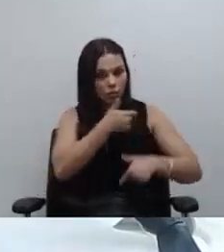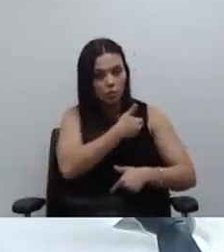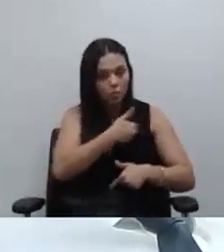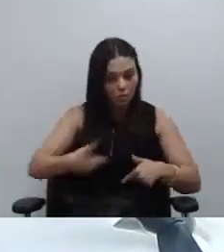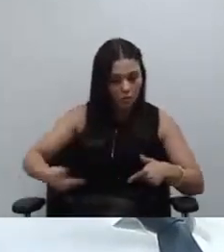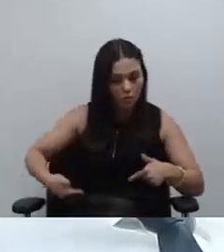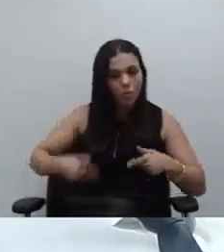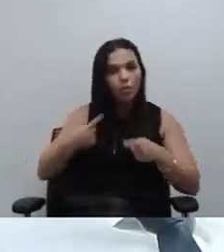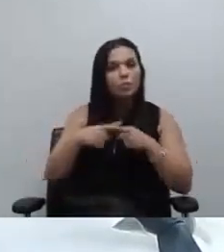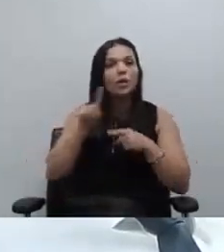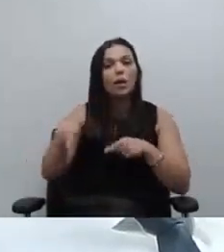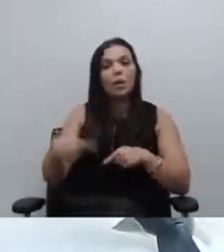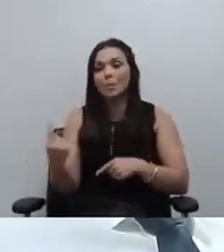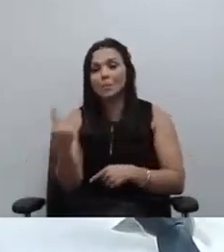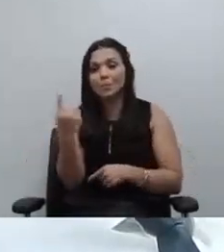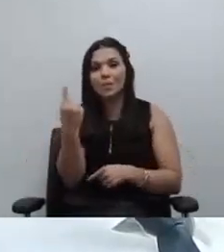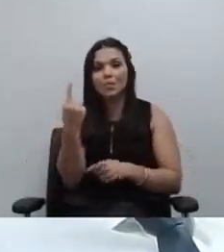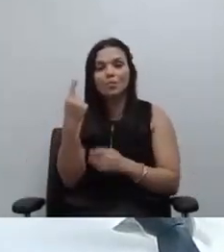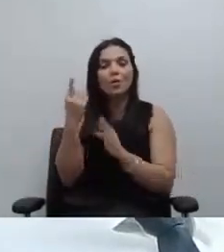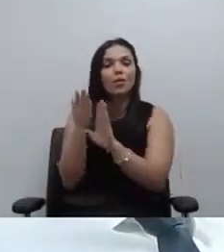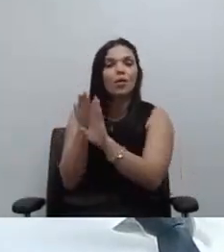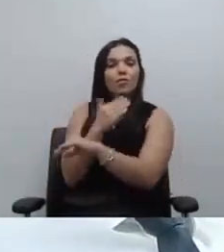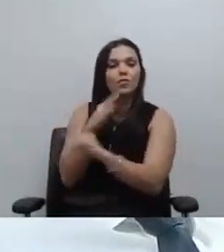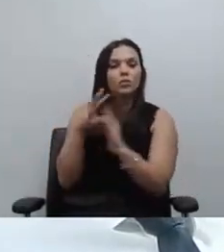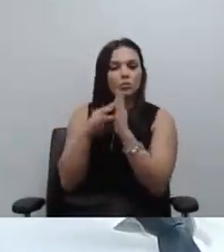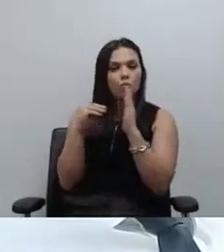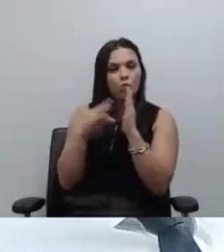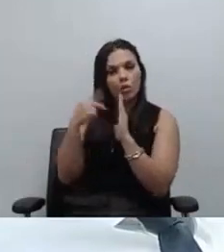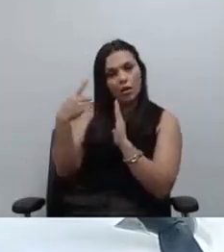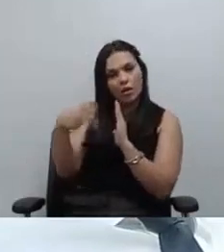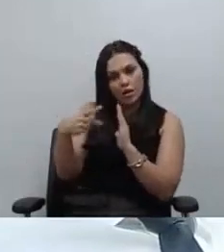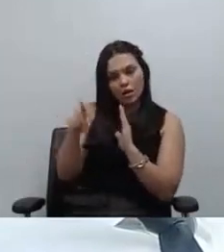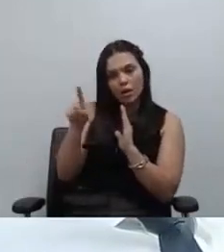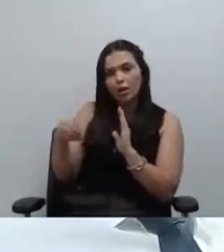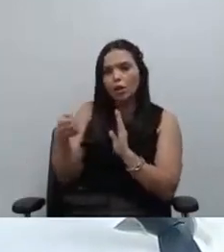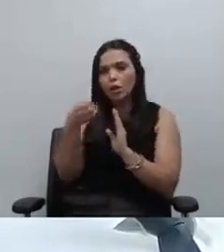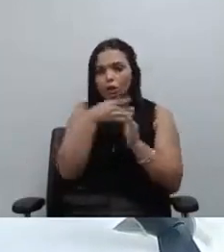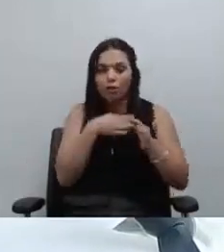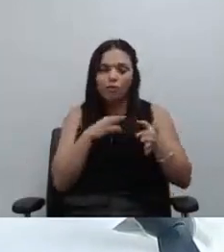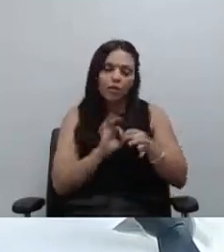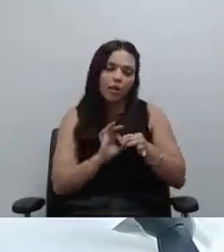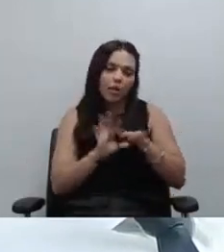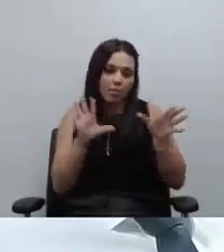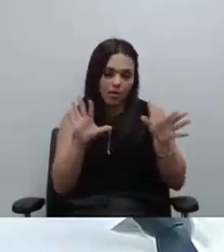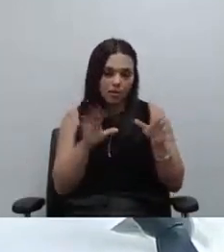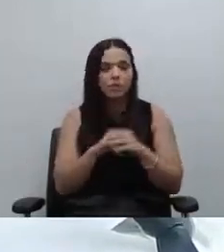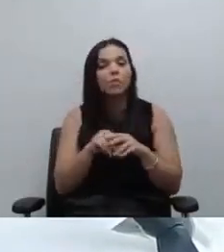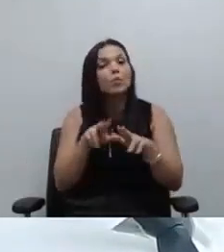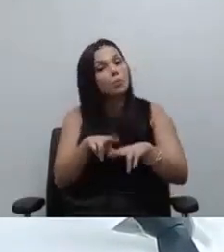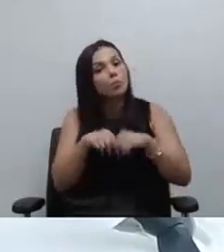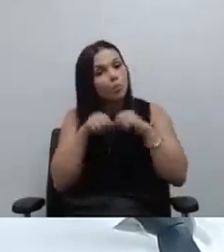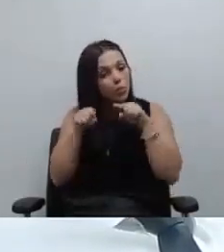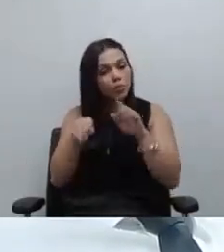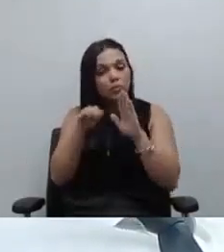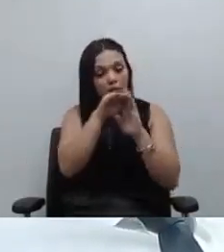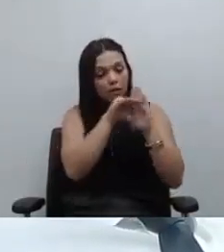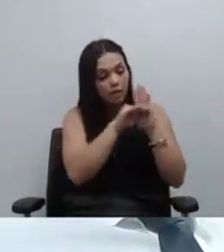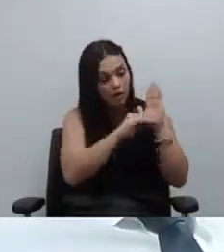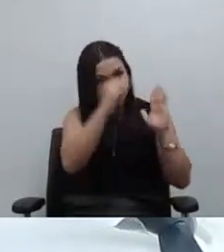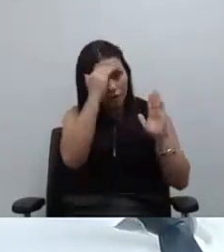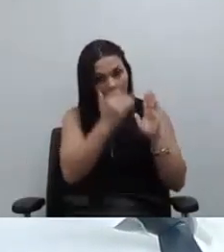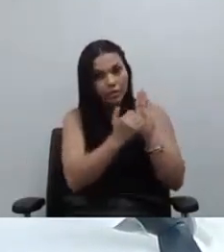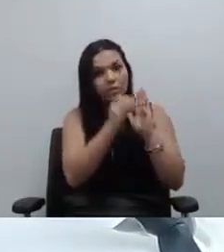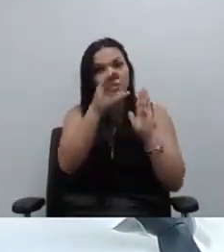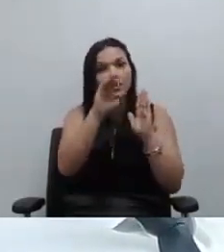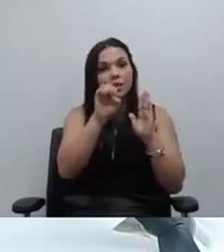primeiro afastamento nesse modelo aqui, da nova deliberação. Então, considerando que os requisitos da deliberação CSDP